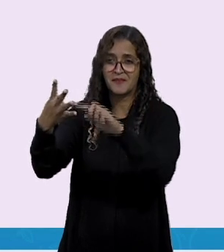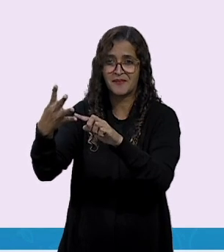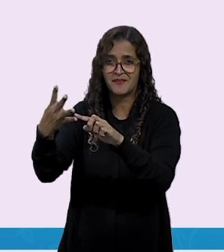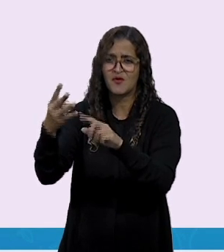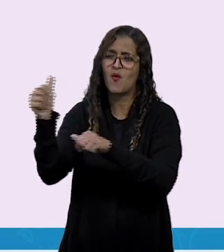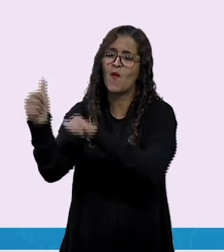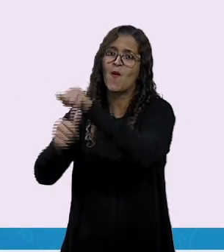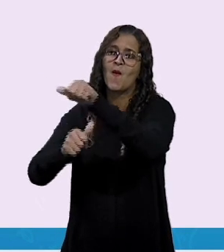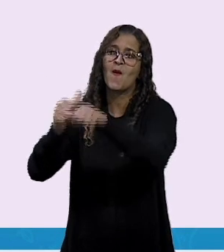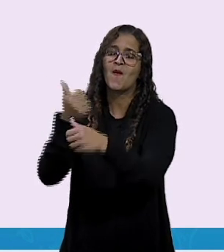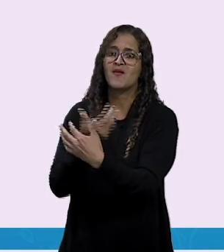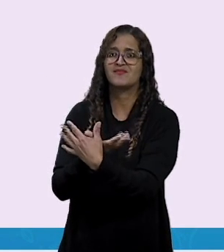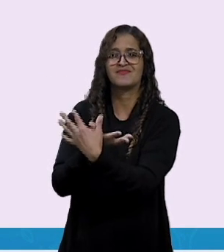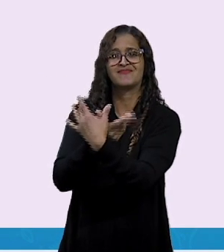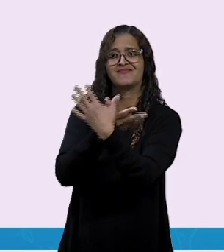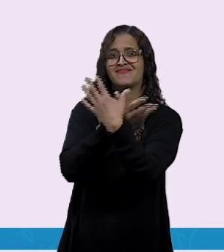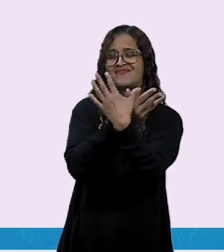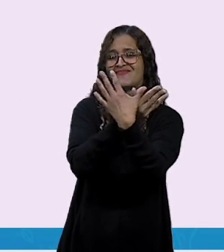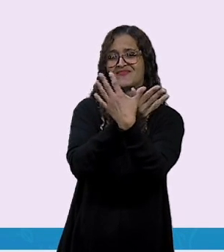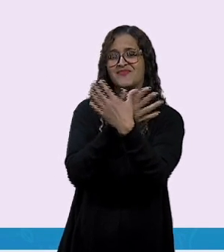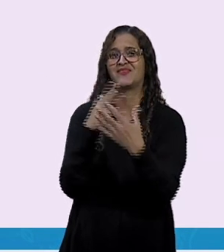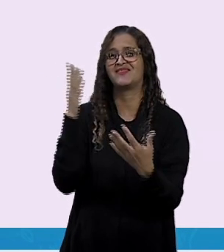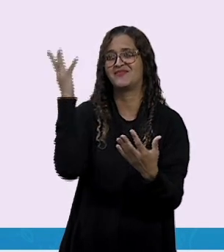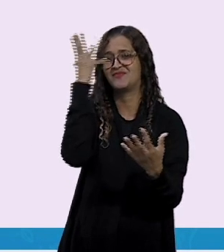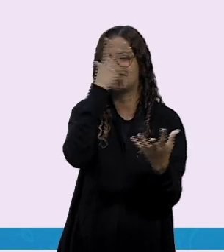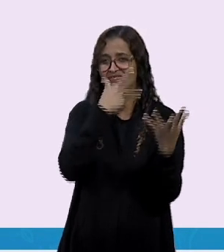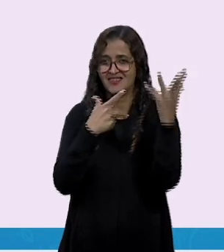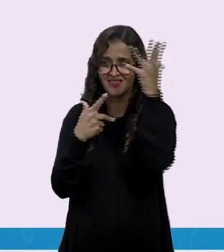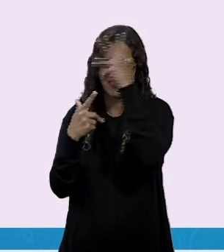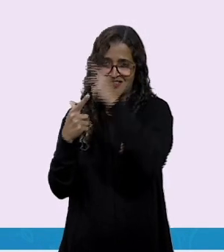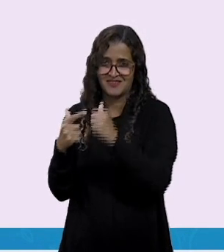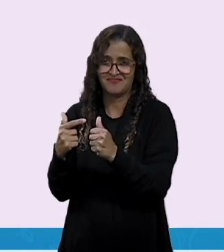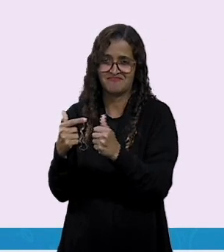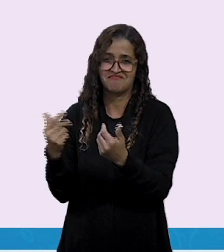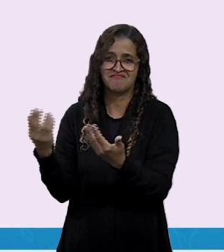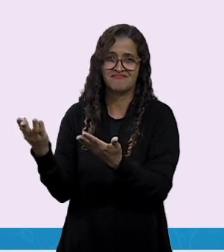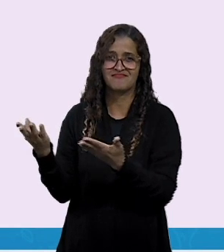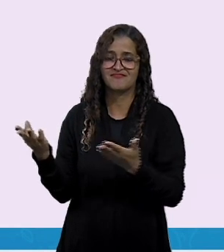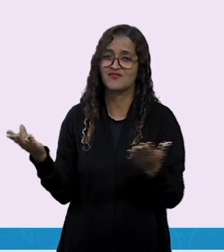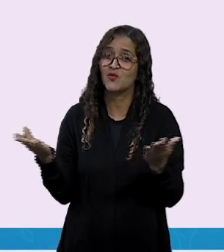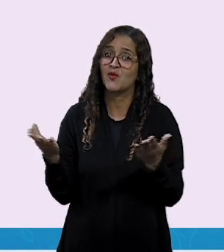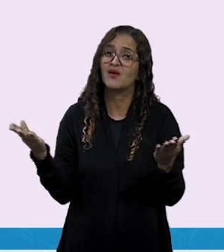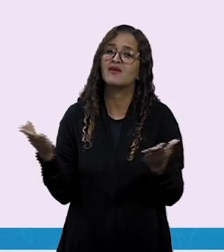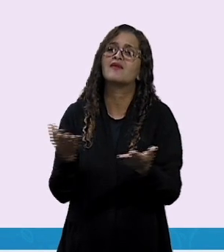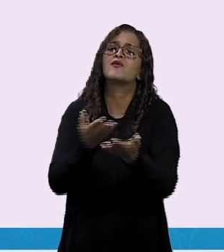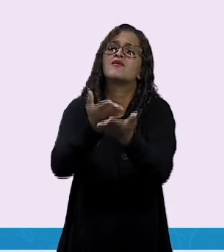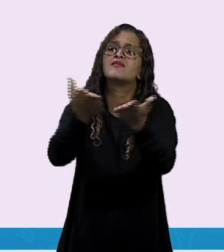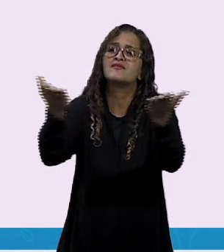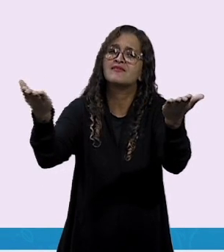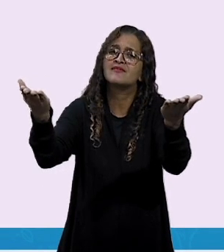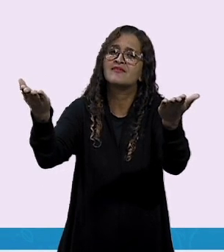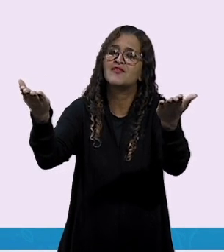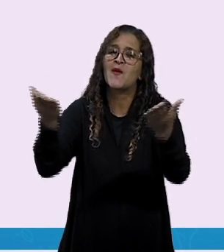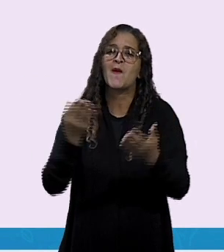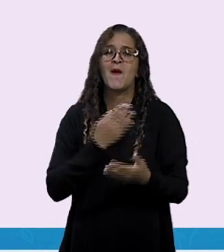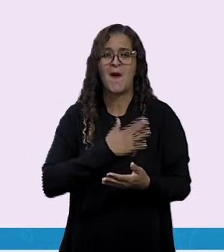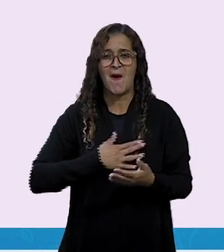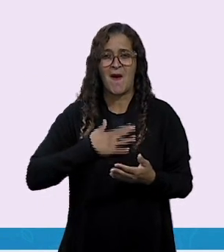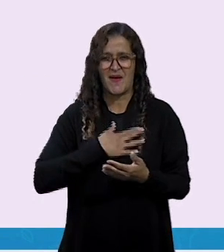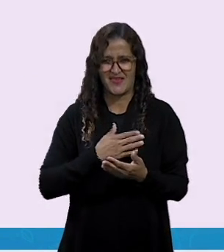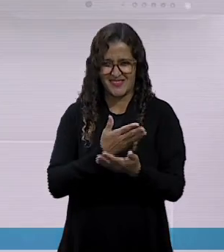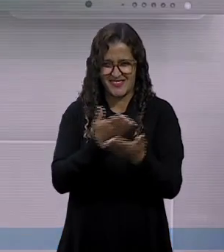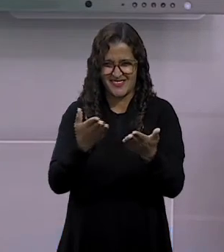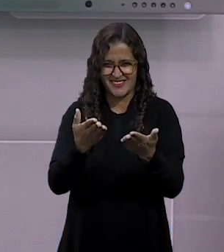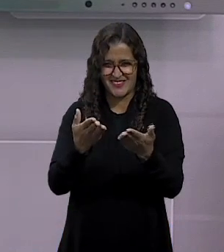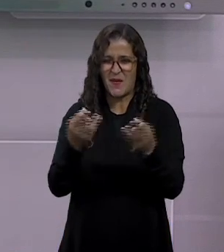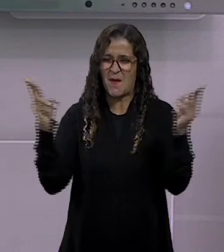borboleta? Ah lá que linda. Uma borboleta bem bonita. E agora é com você. Você gostou da nossa aula? Deu